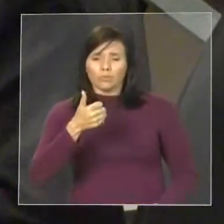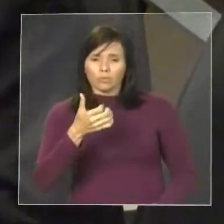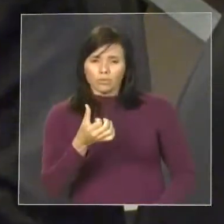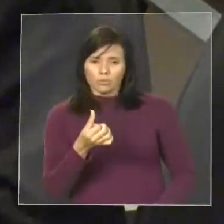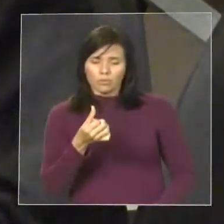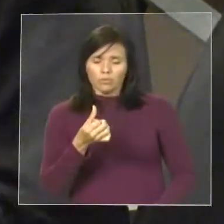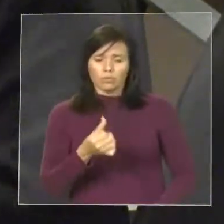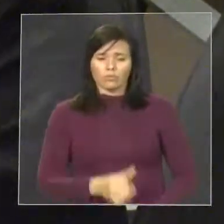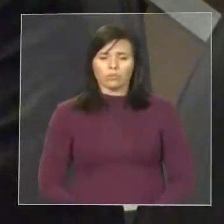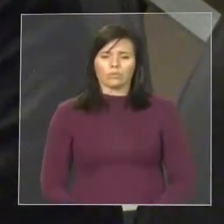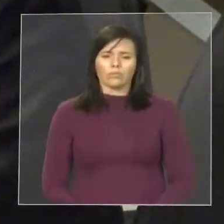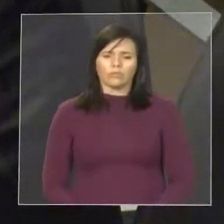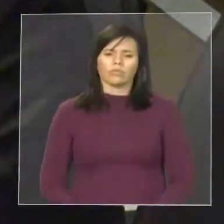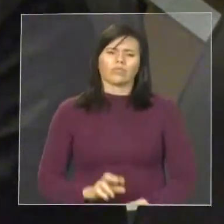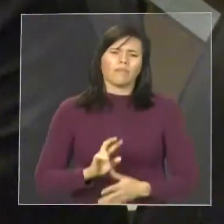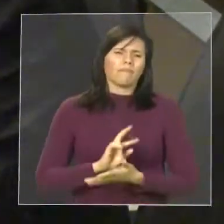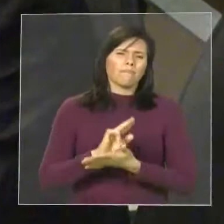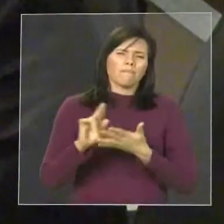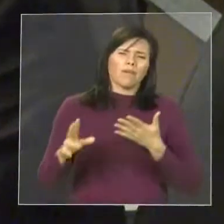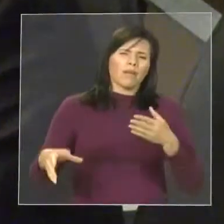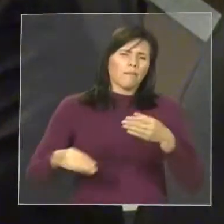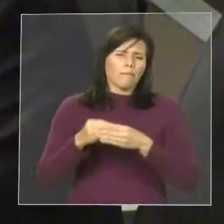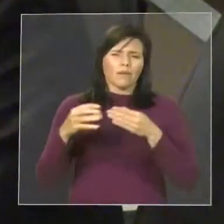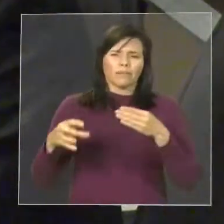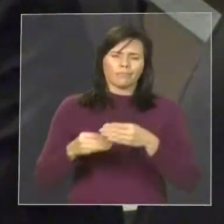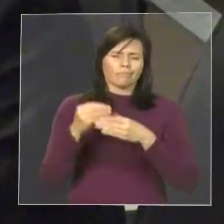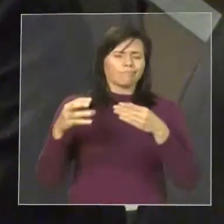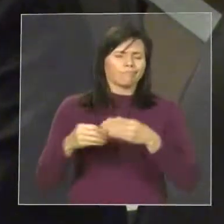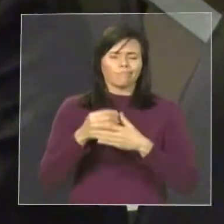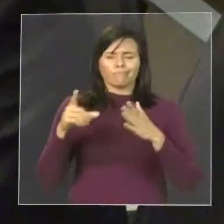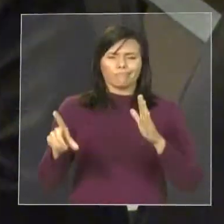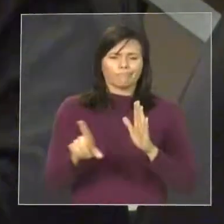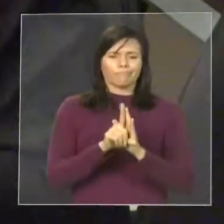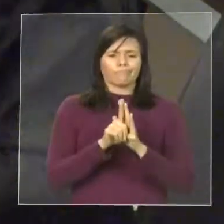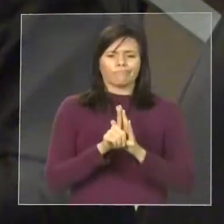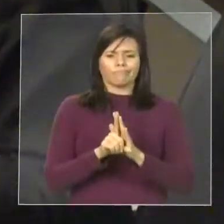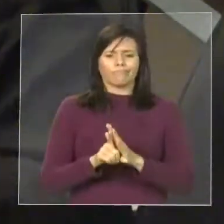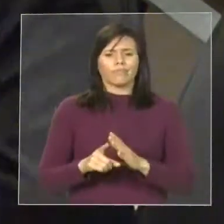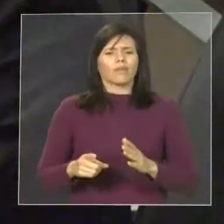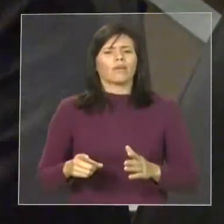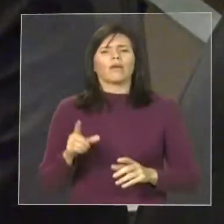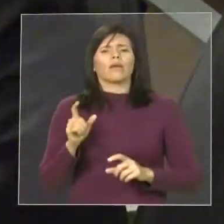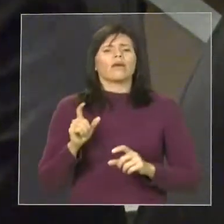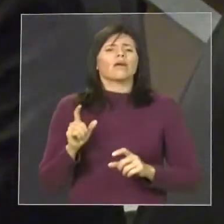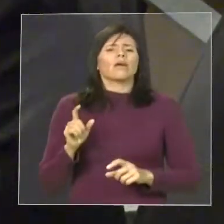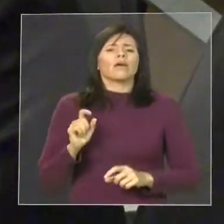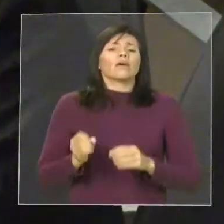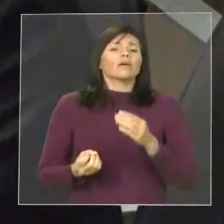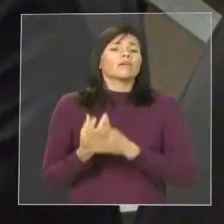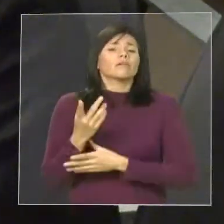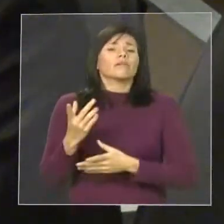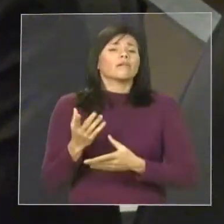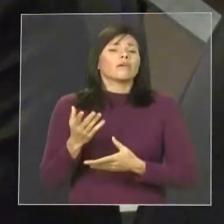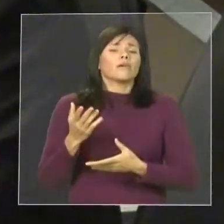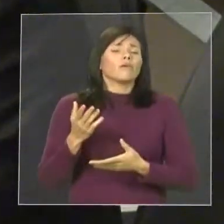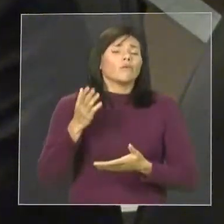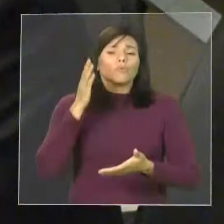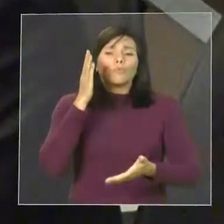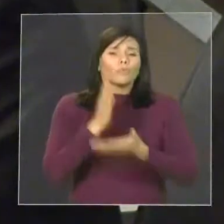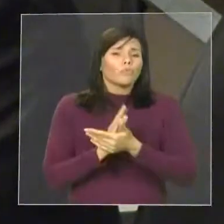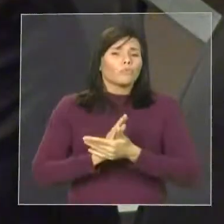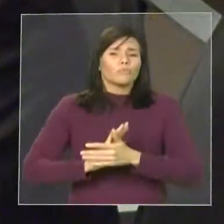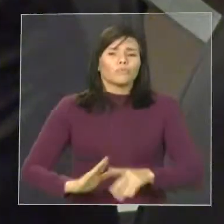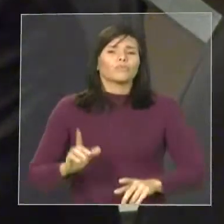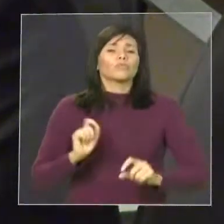foi feito. Criaram expectativas com relação ao fim das coligações, inclusive, infelizmente, não foi colocado em prática